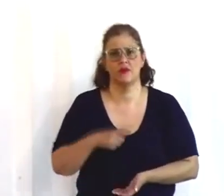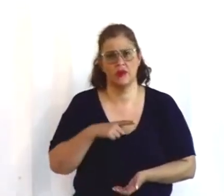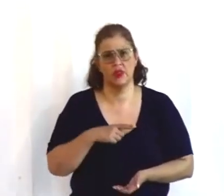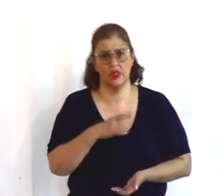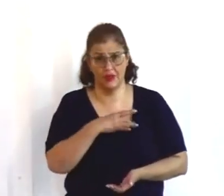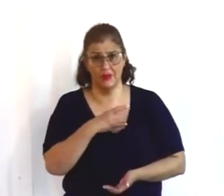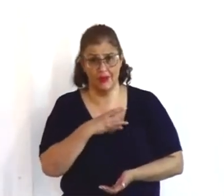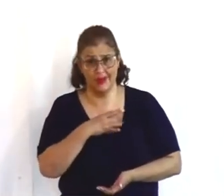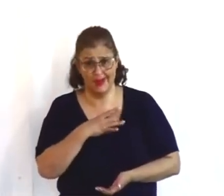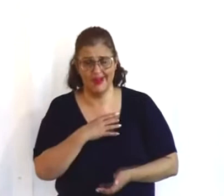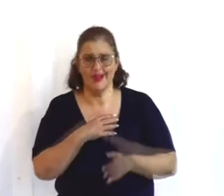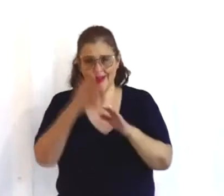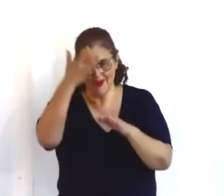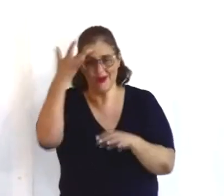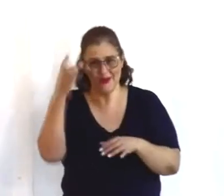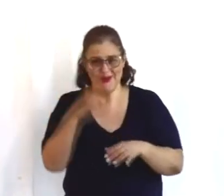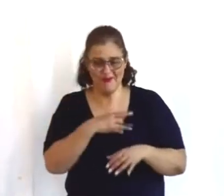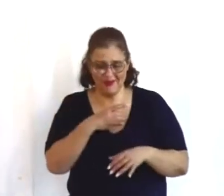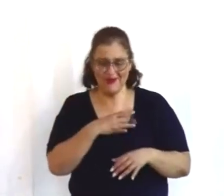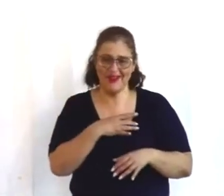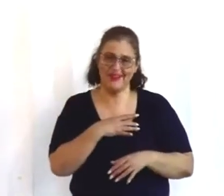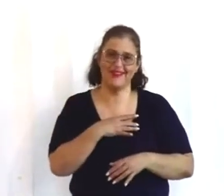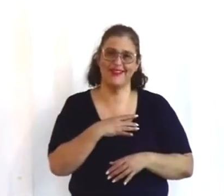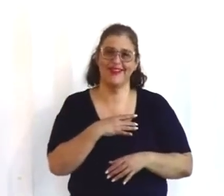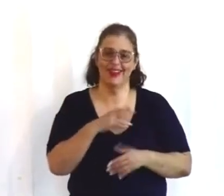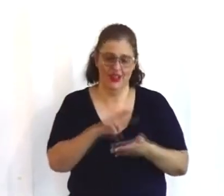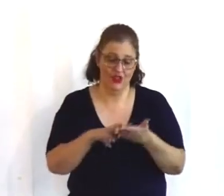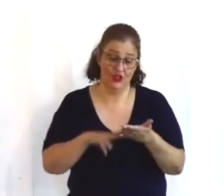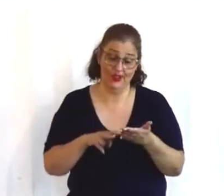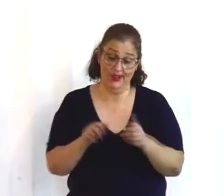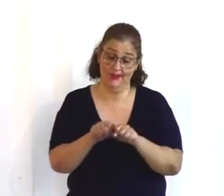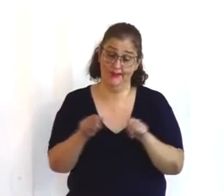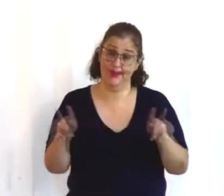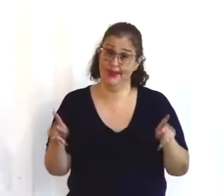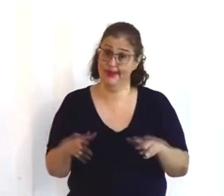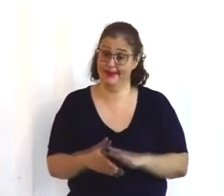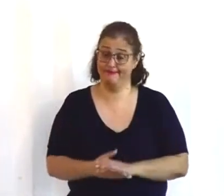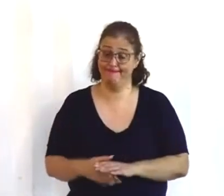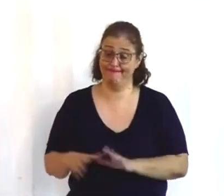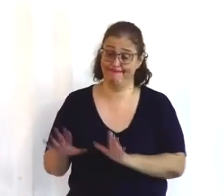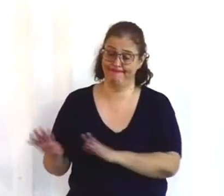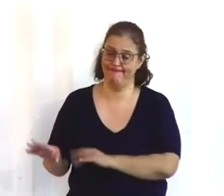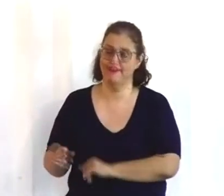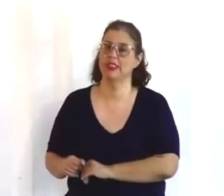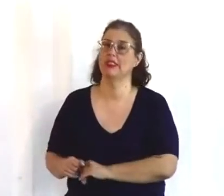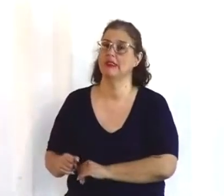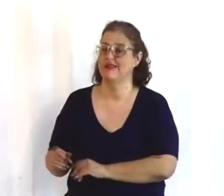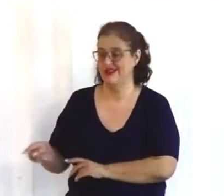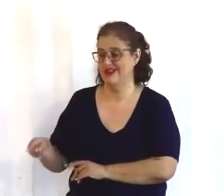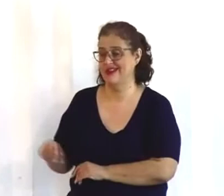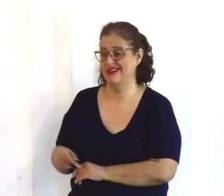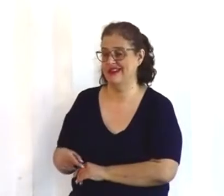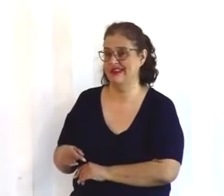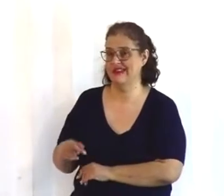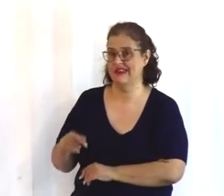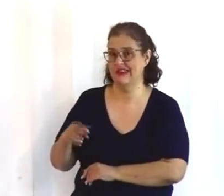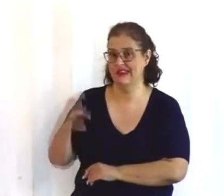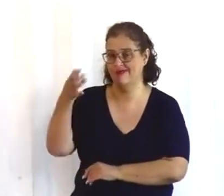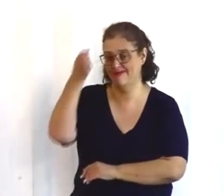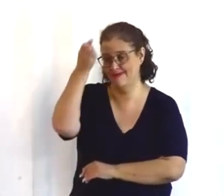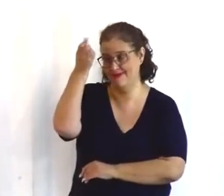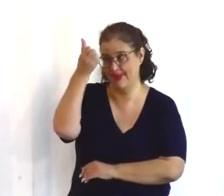de ler o livro de Apocalipse. Tem gente que diz, não pastor, esse é o livro da besta. Esse é o livro do